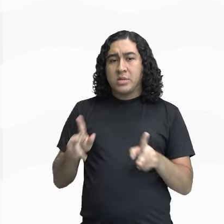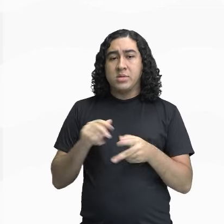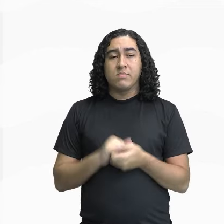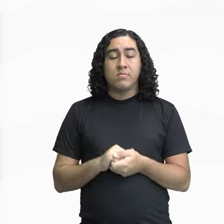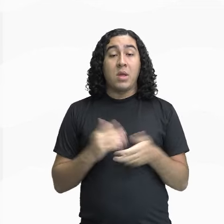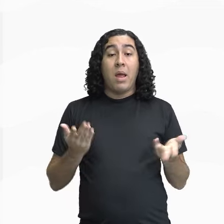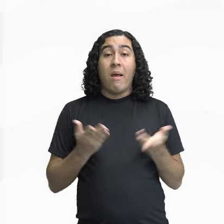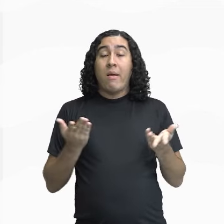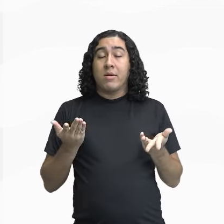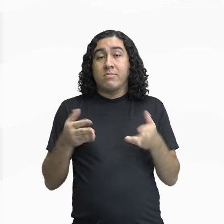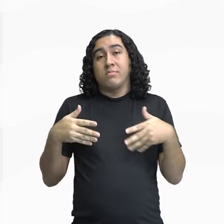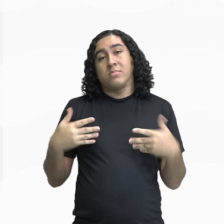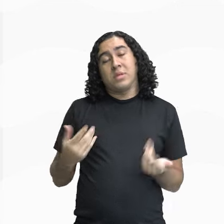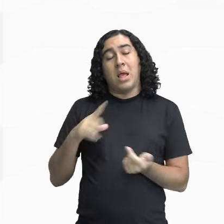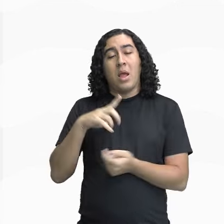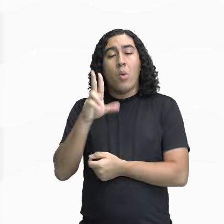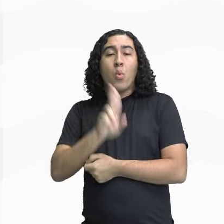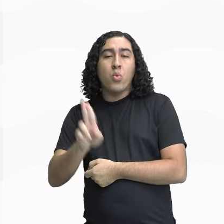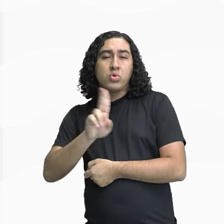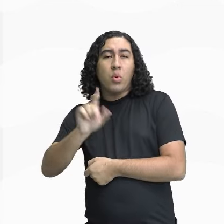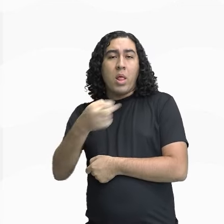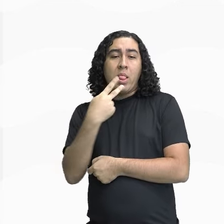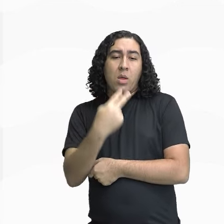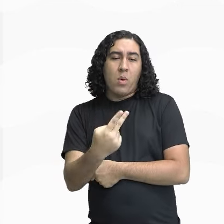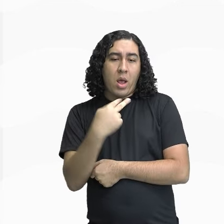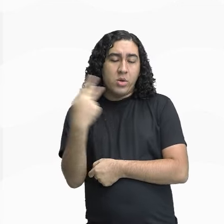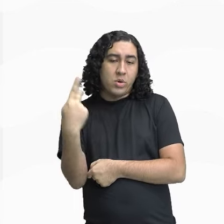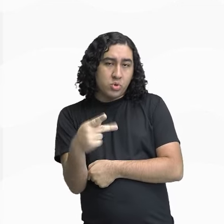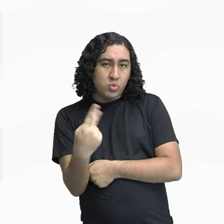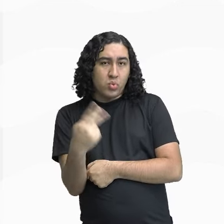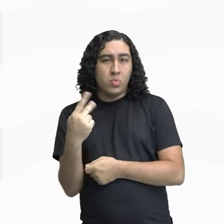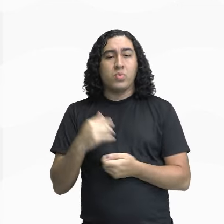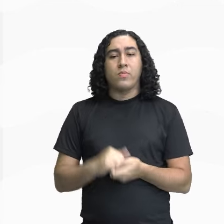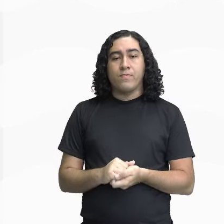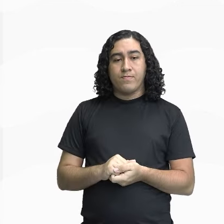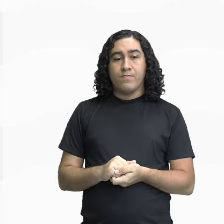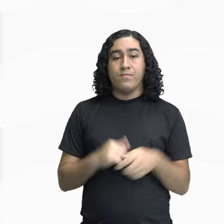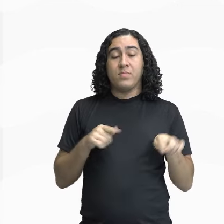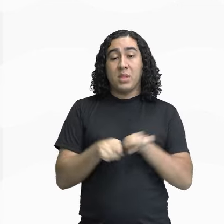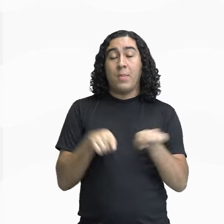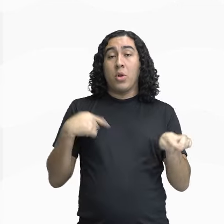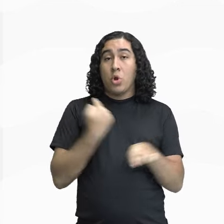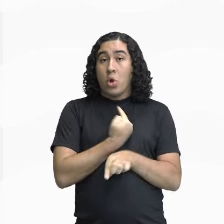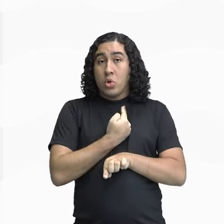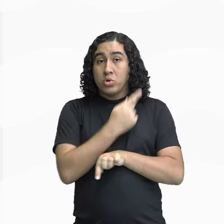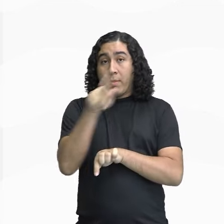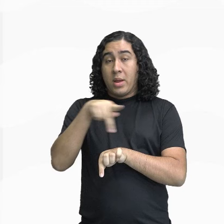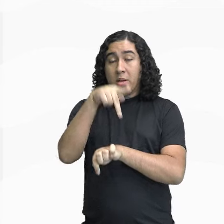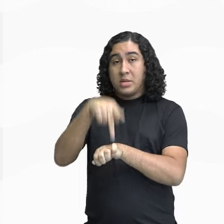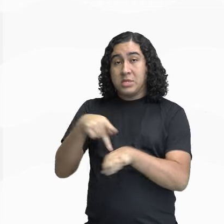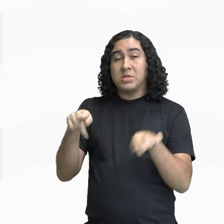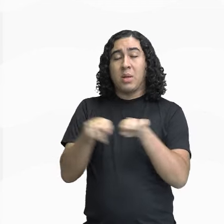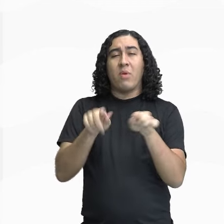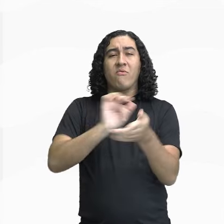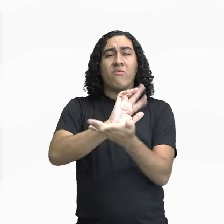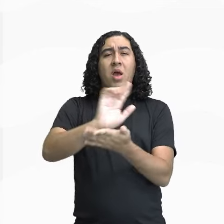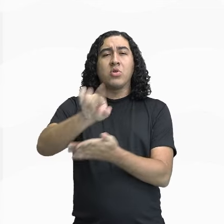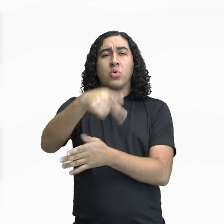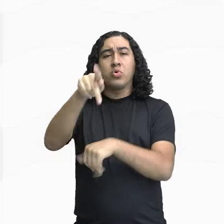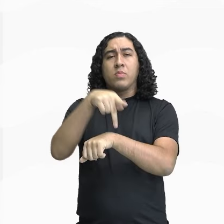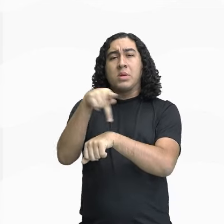eles acabam usando uma corrente da linguagem, que faz com que o nosso país, e entre outros